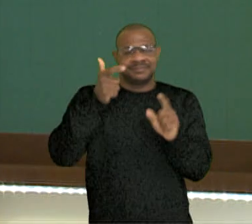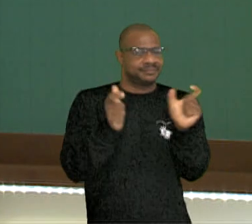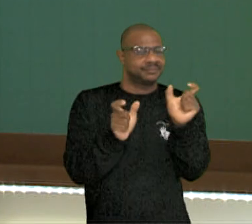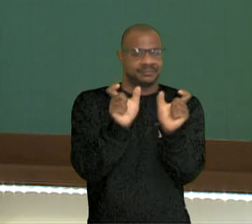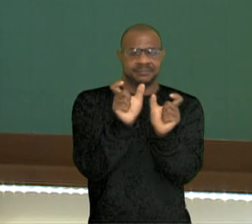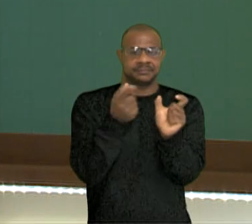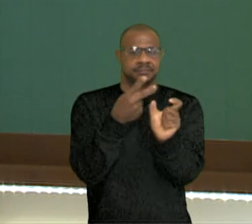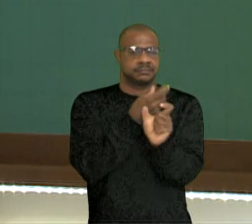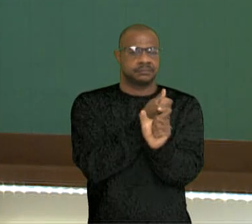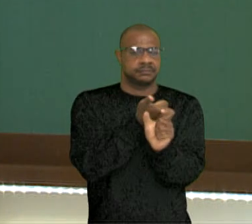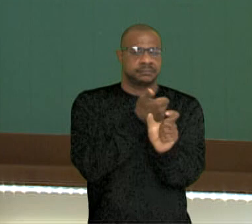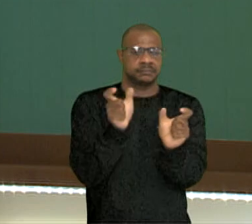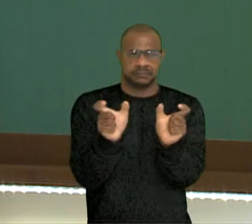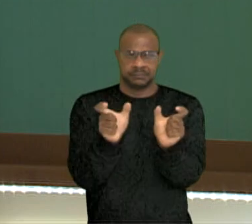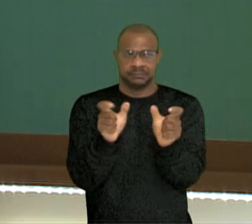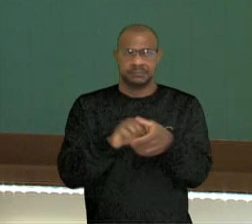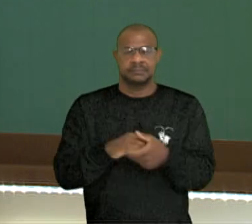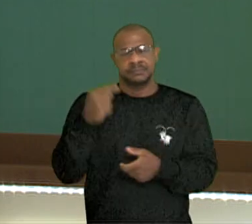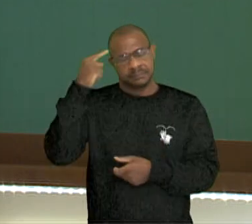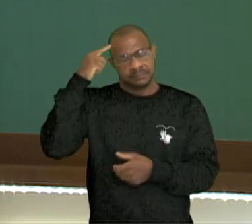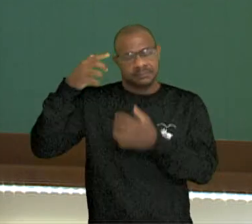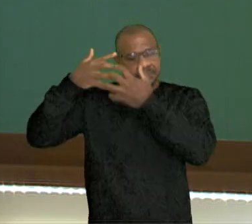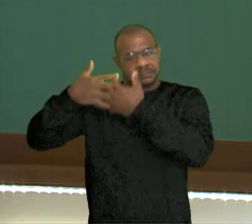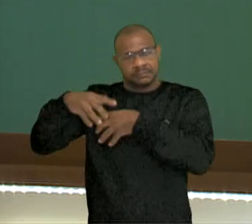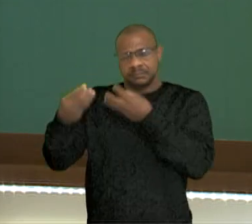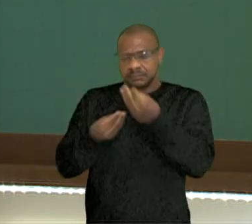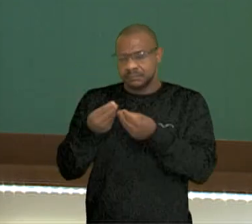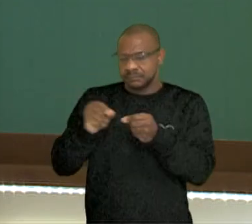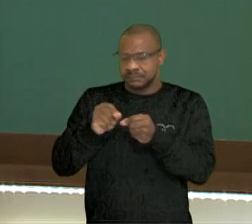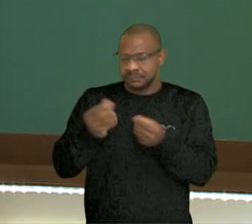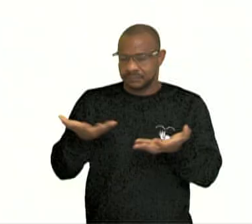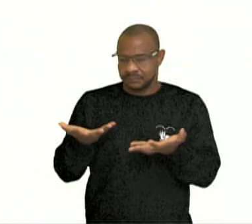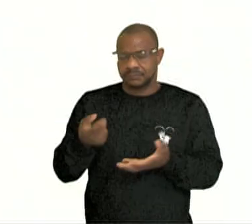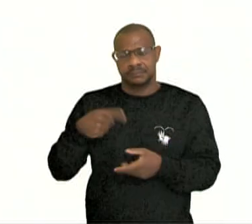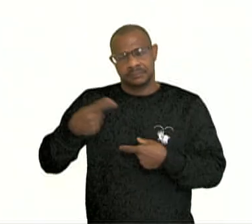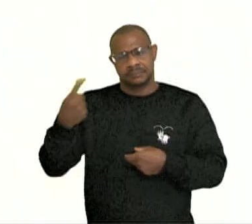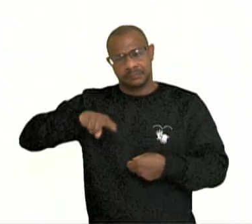segundo? Eu vou dar um tempinho para você pensar em como que faz isso e já volto.